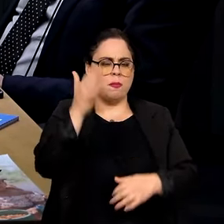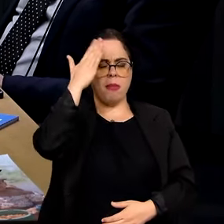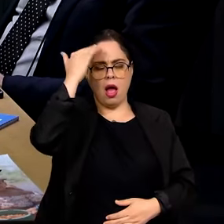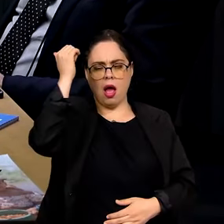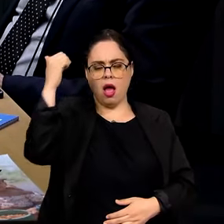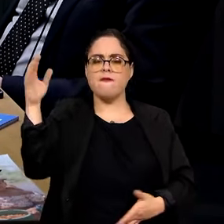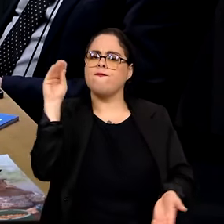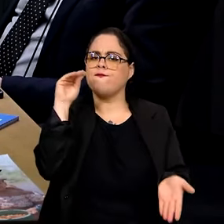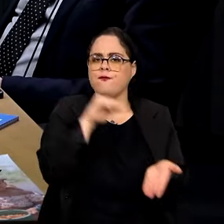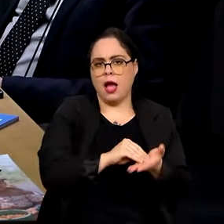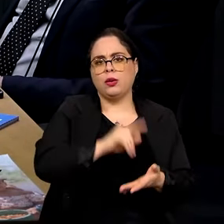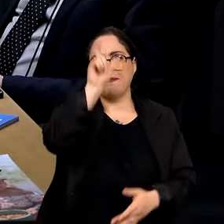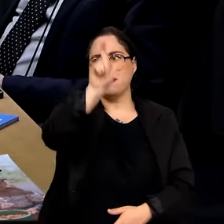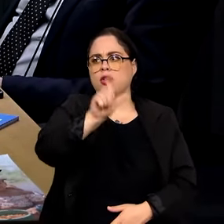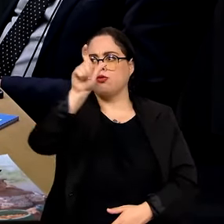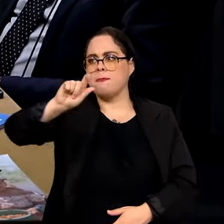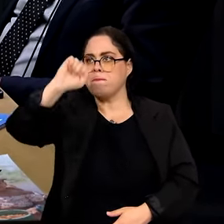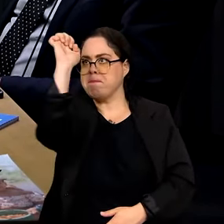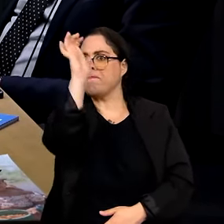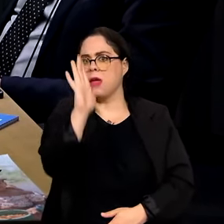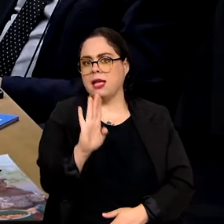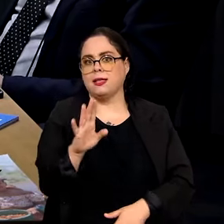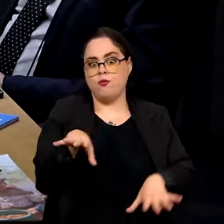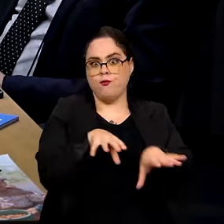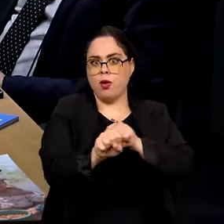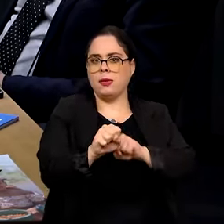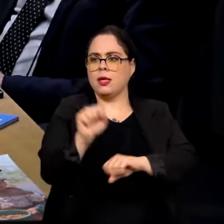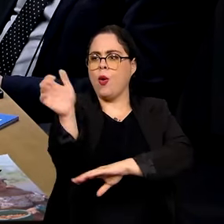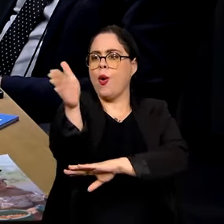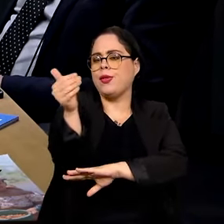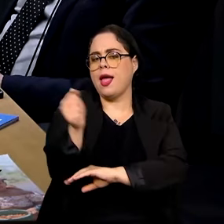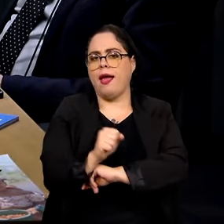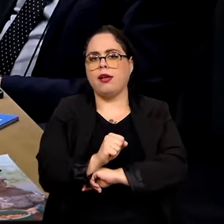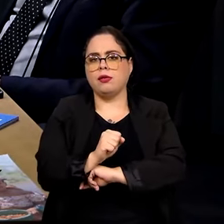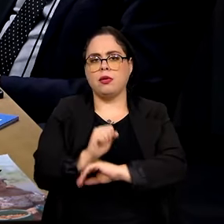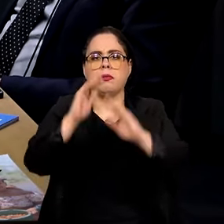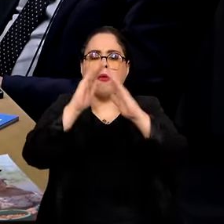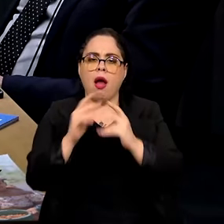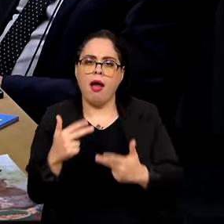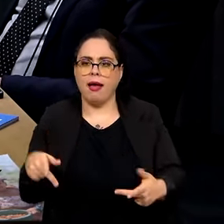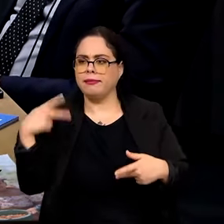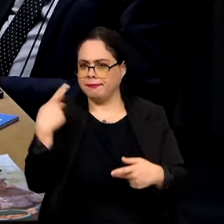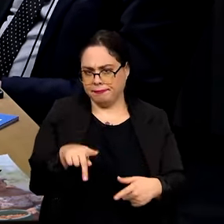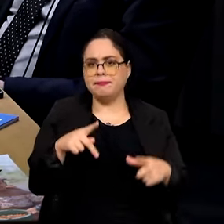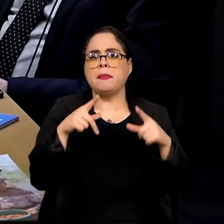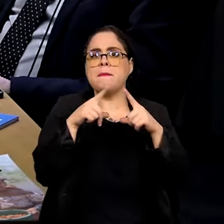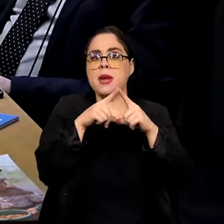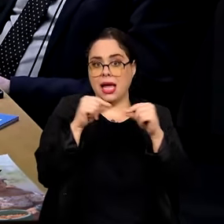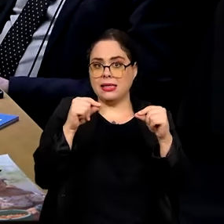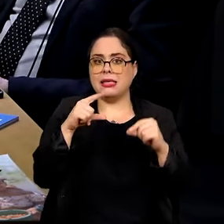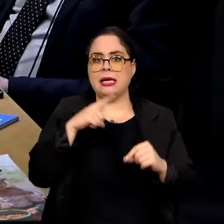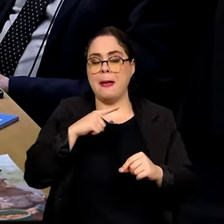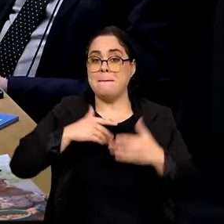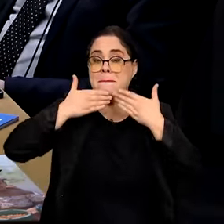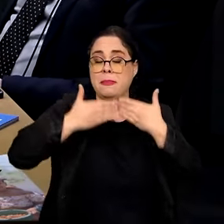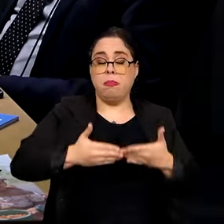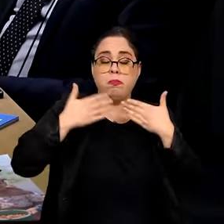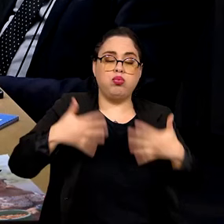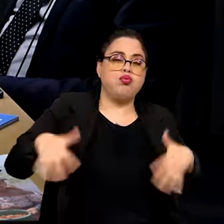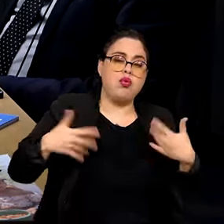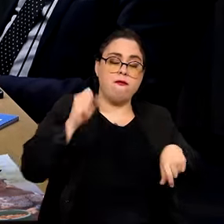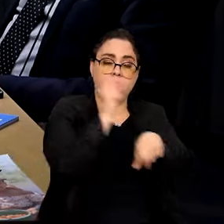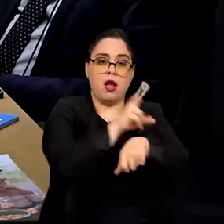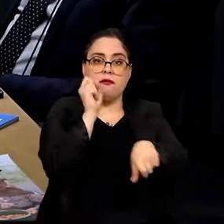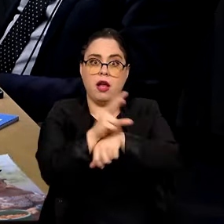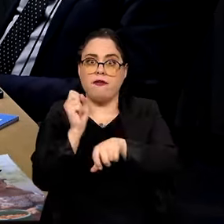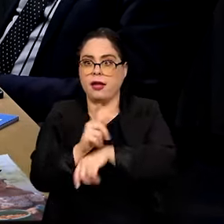eh treinadas em todo o país hotéis pousadas aqui mesmo em Brasília a demanda é